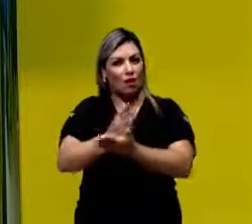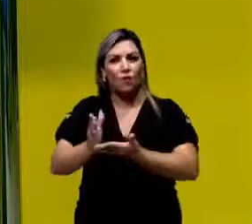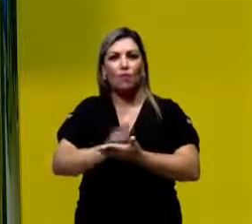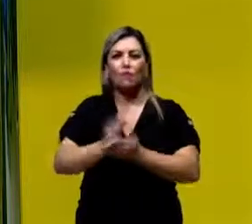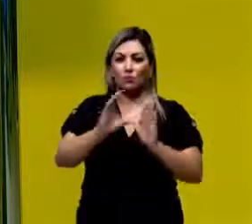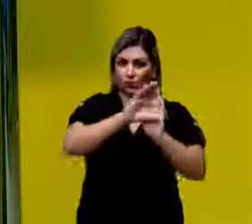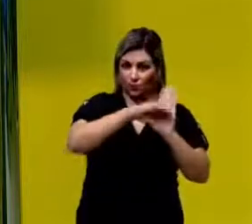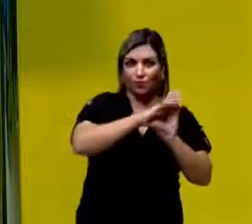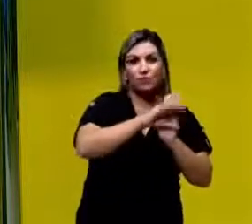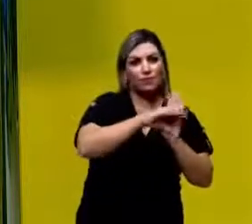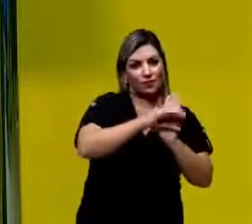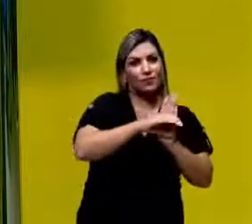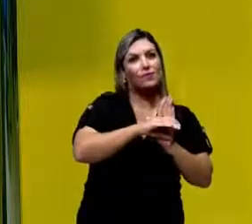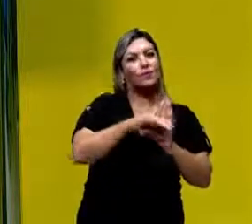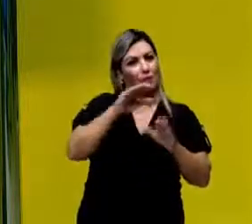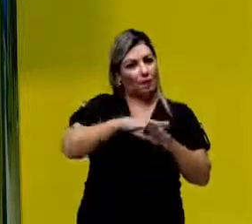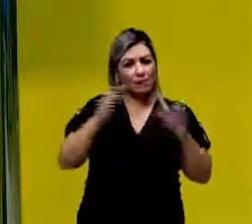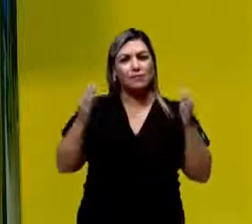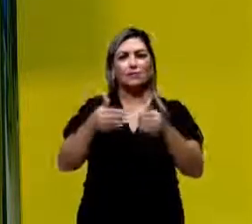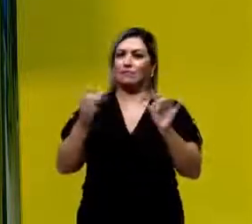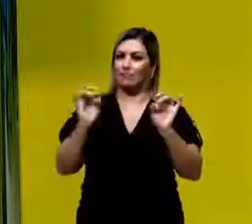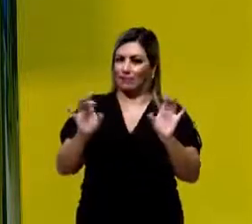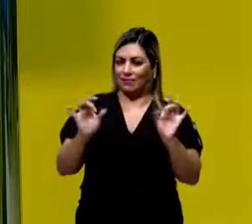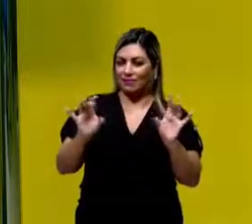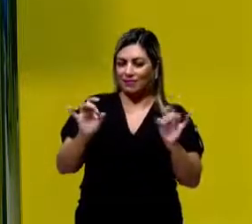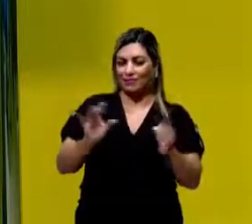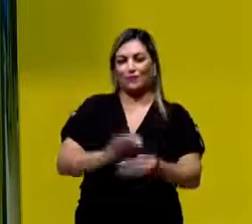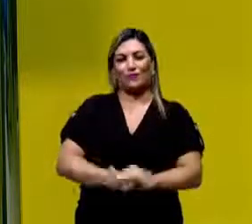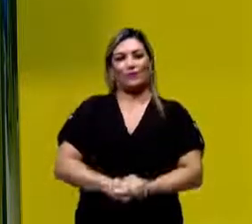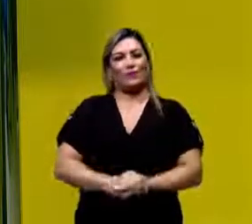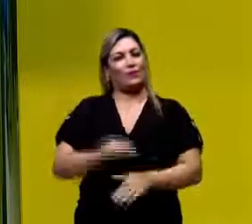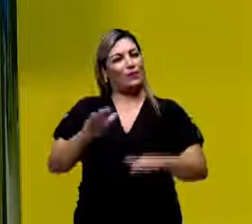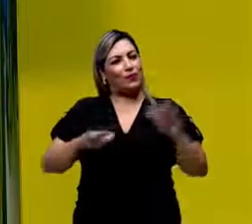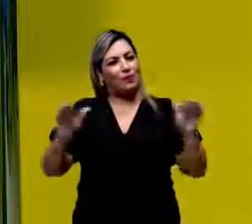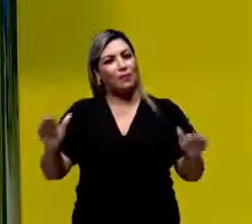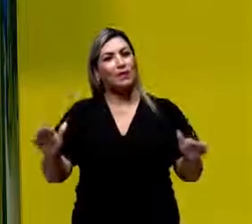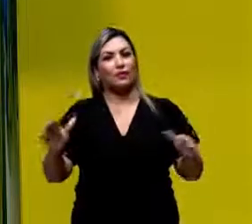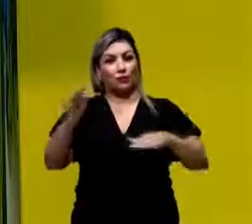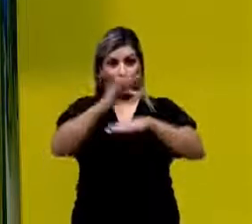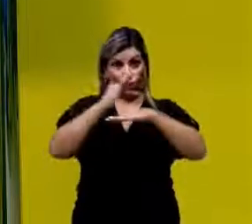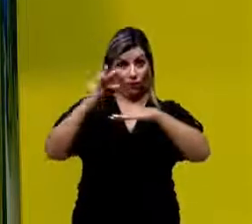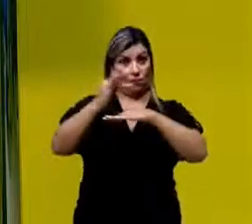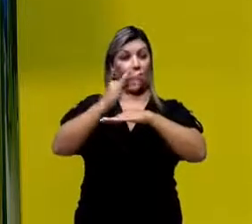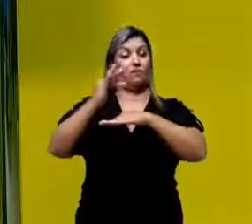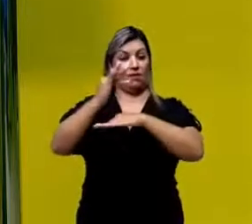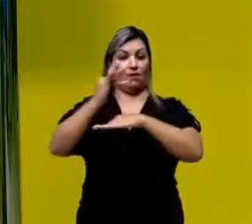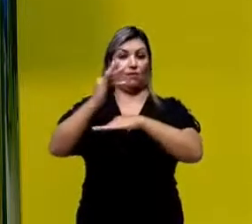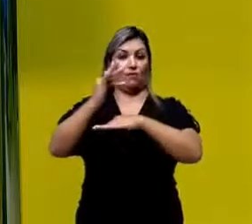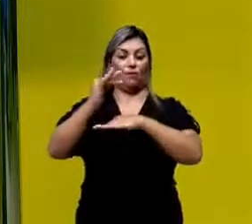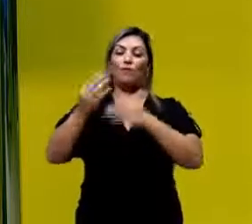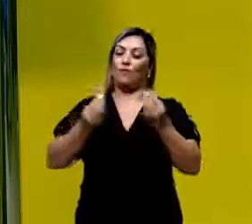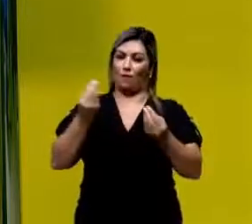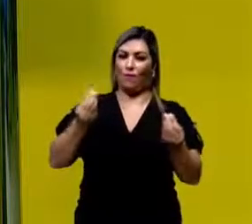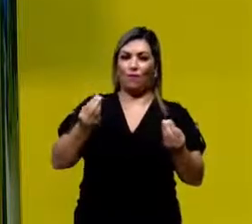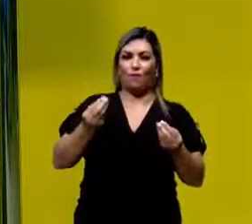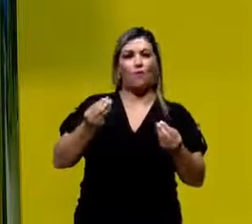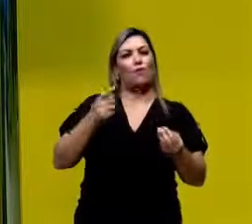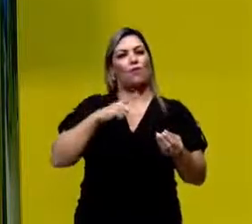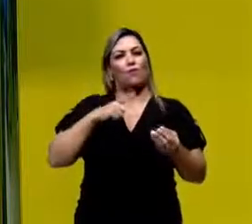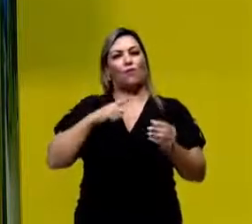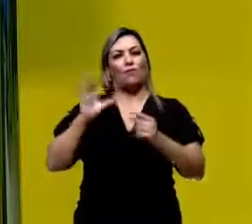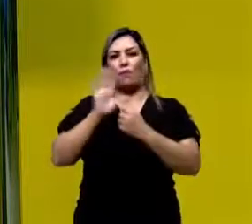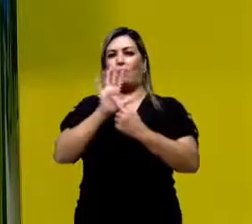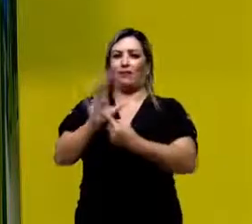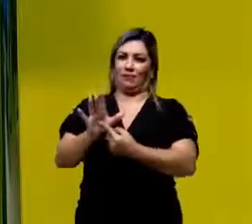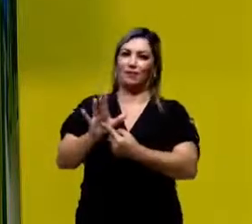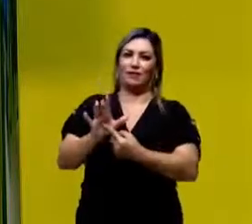algumas definições assim mais mais específicas né Então depende da formalidade do do veículo e da matéria